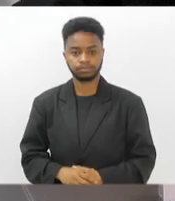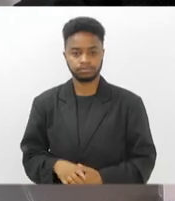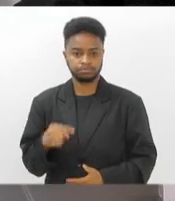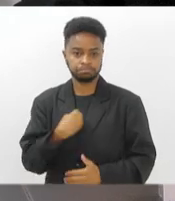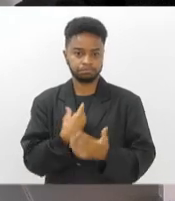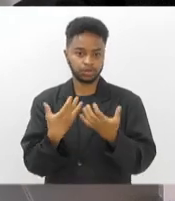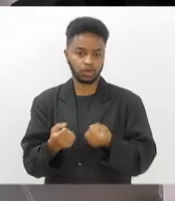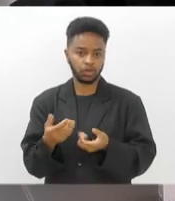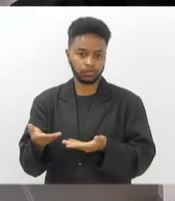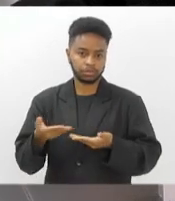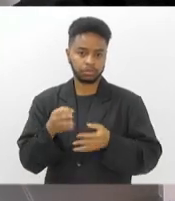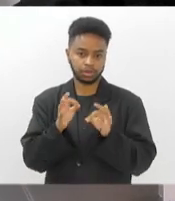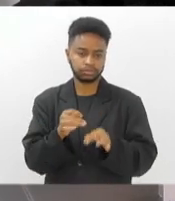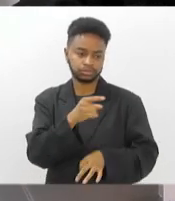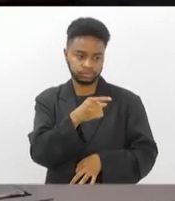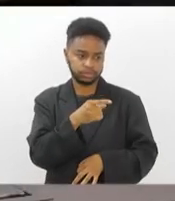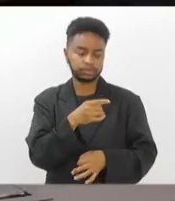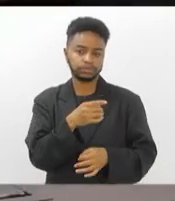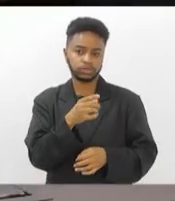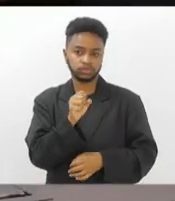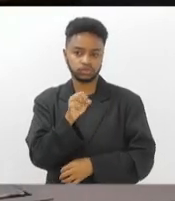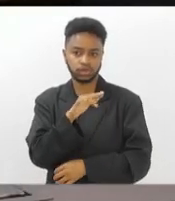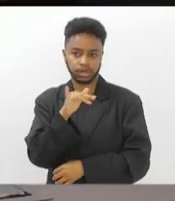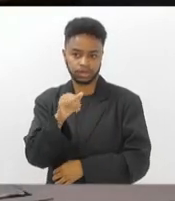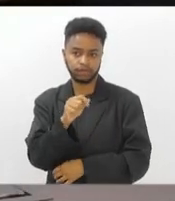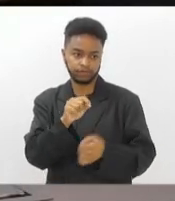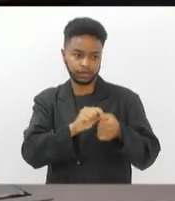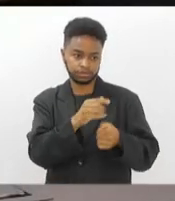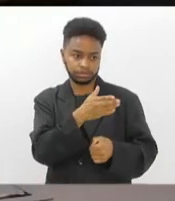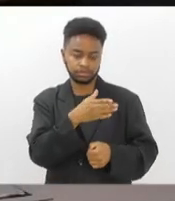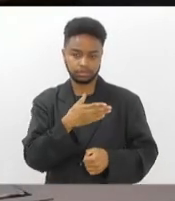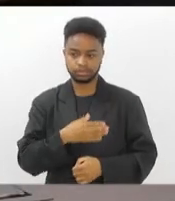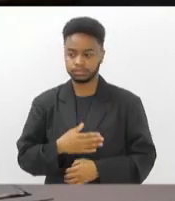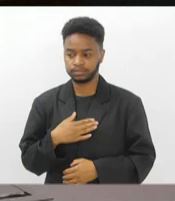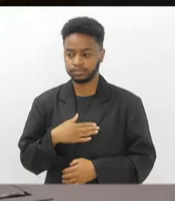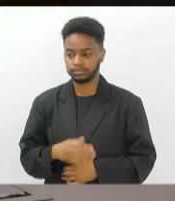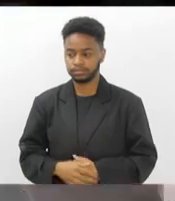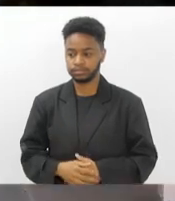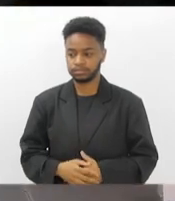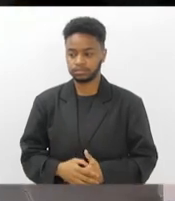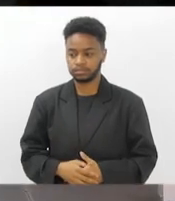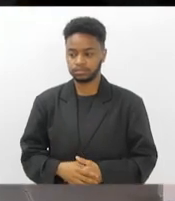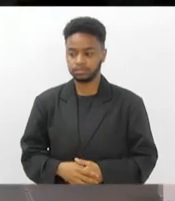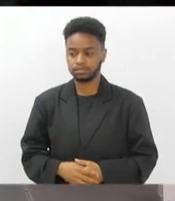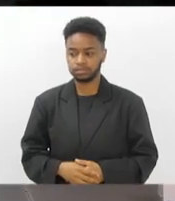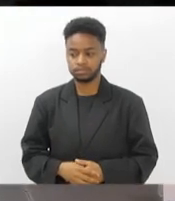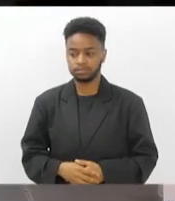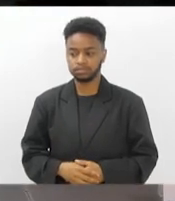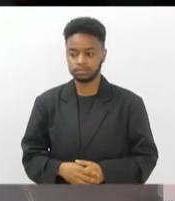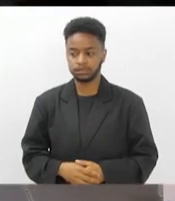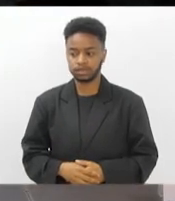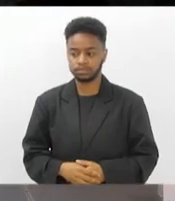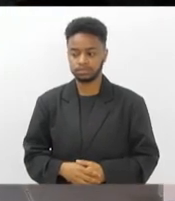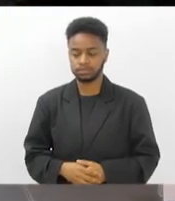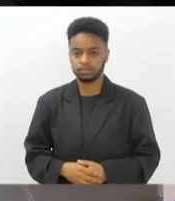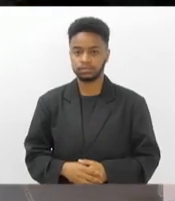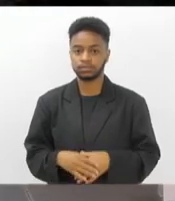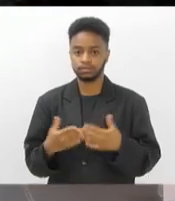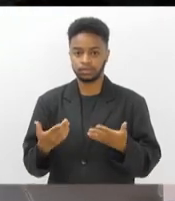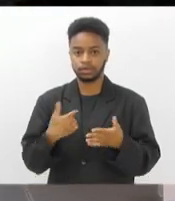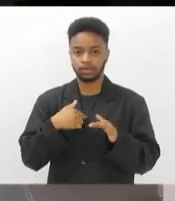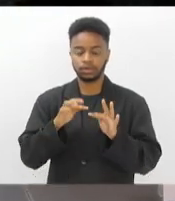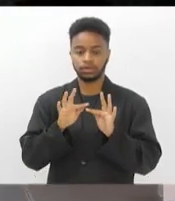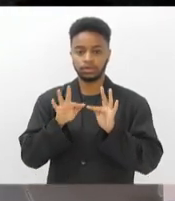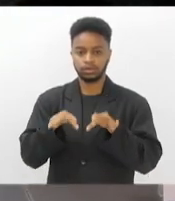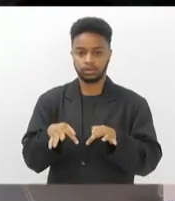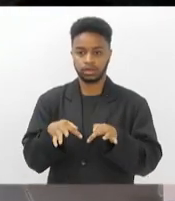obrigado soria faça parte aia bom é eu incluí aqui e aí o seguinte só para mostrar